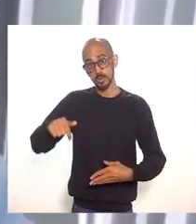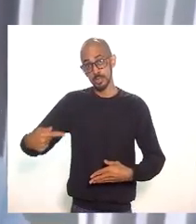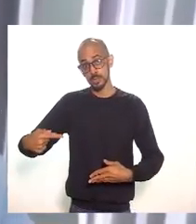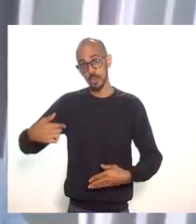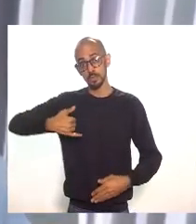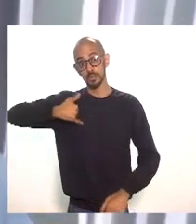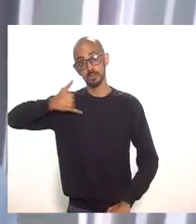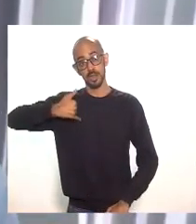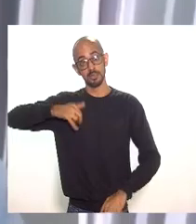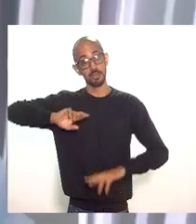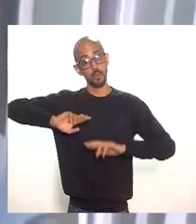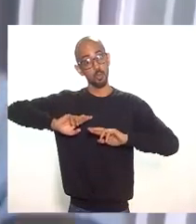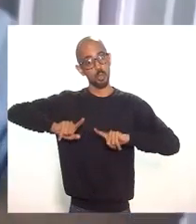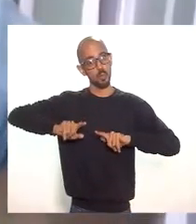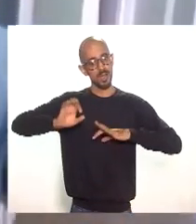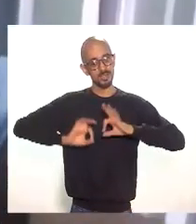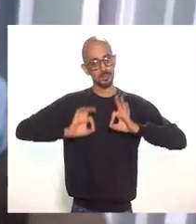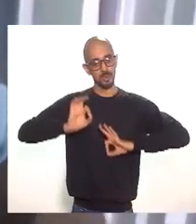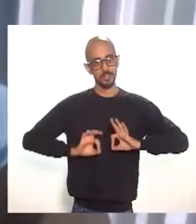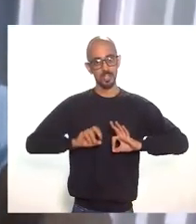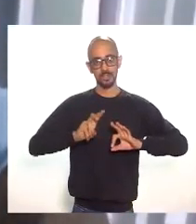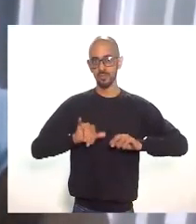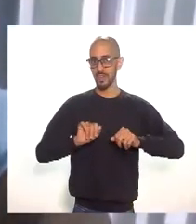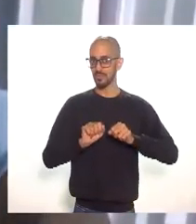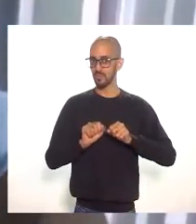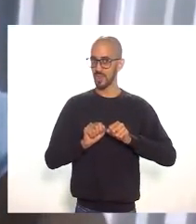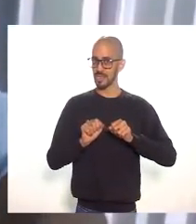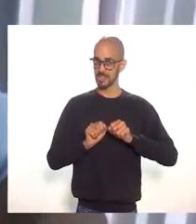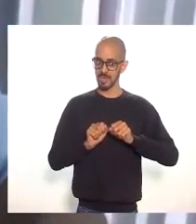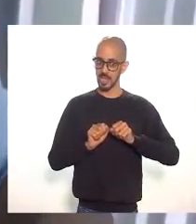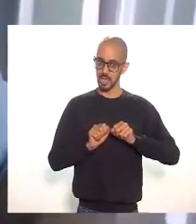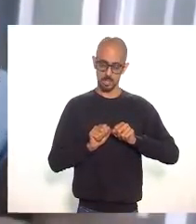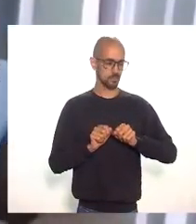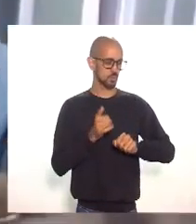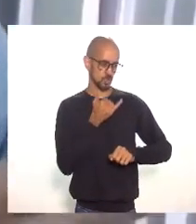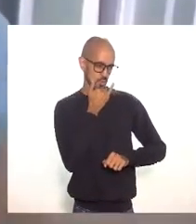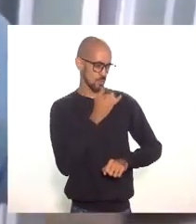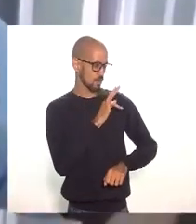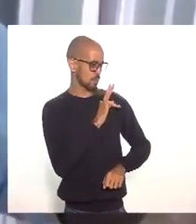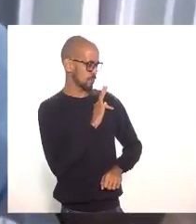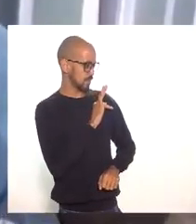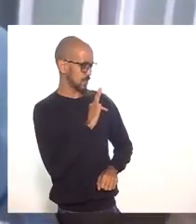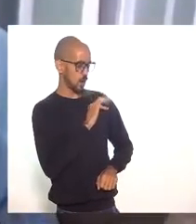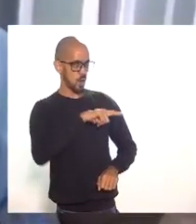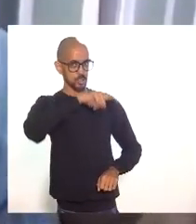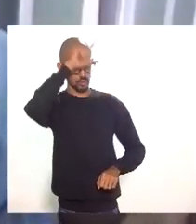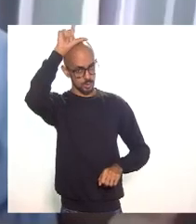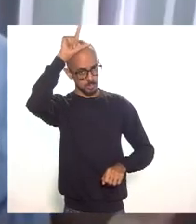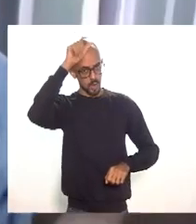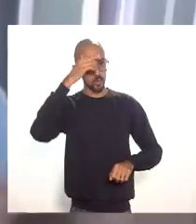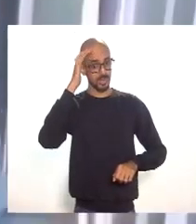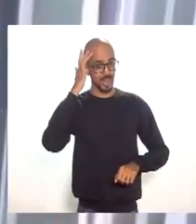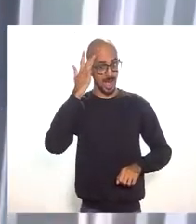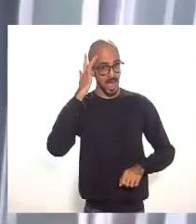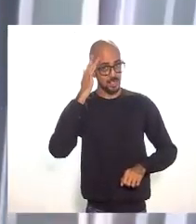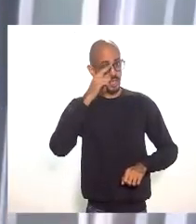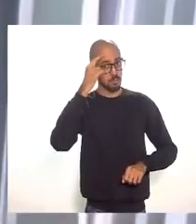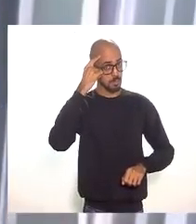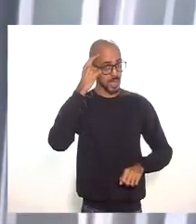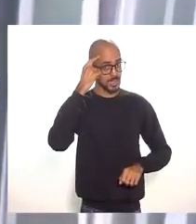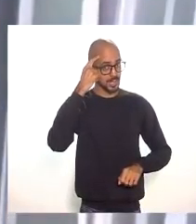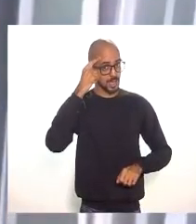com todo respeito ao autor, que vai polarizar a deputada Marta Rocha e deputado Luiz Paulo, aqueles que acham a educação essencial e aqueles que